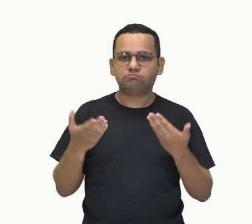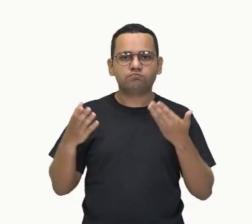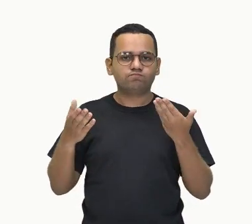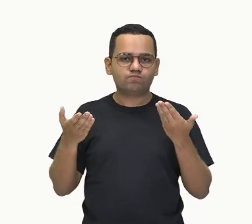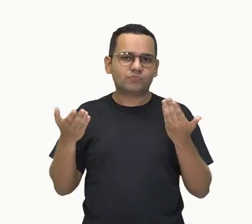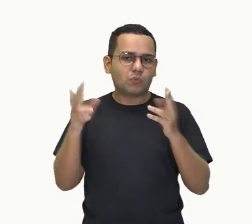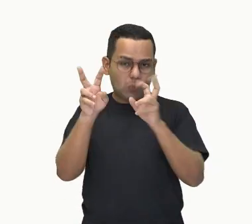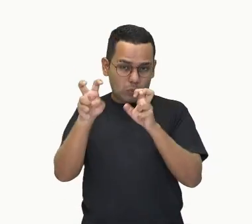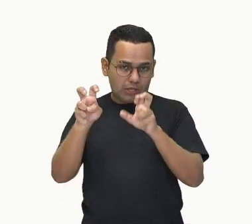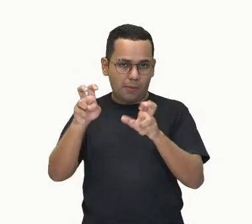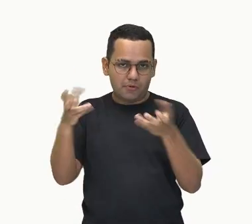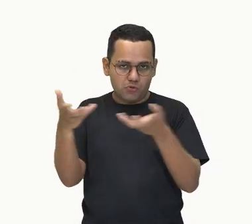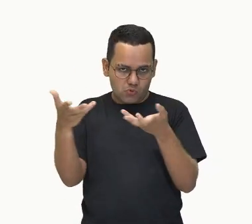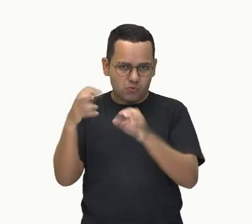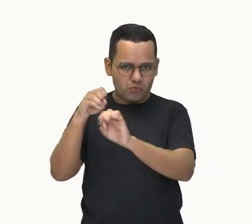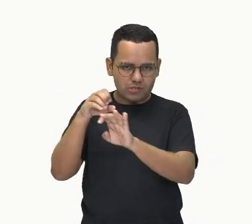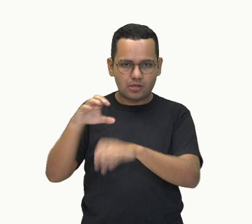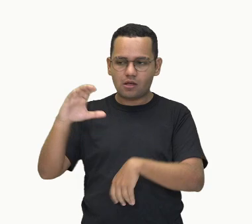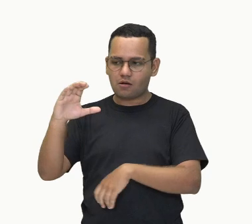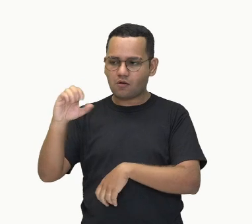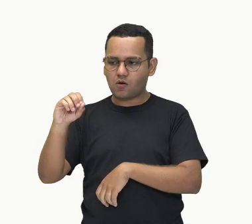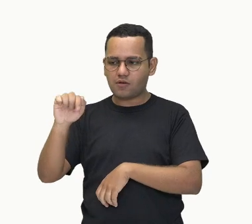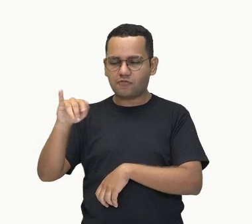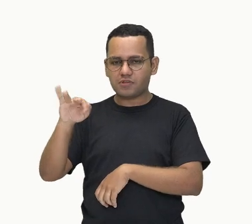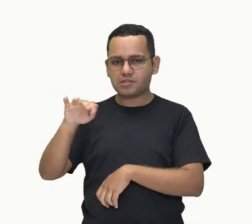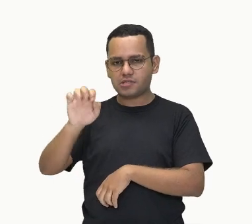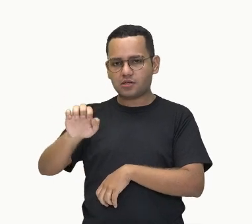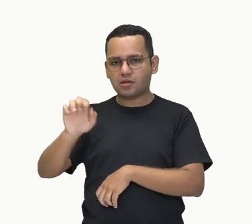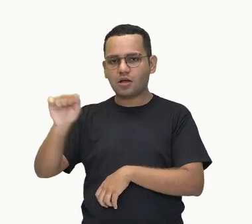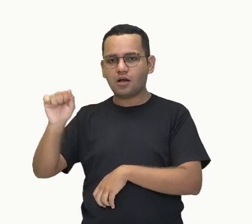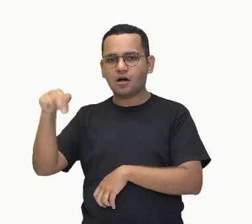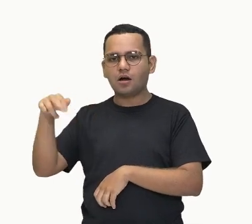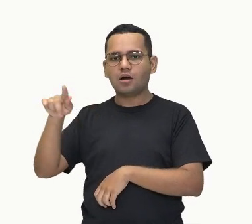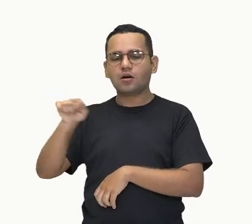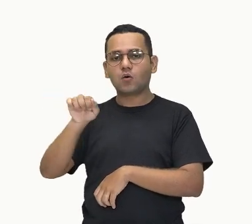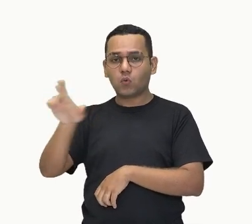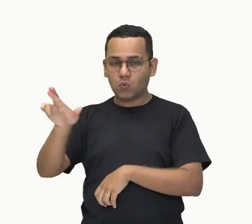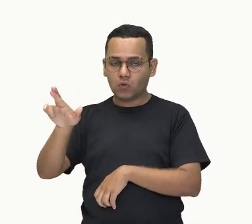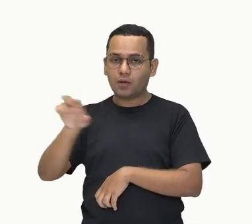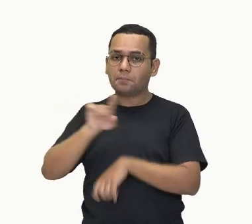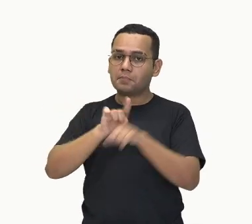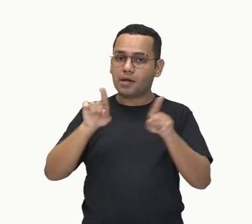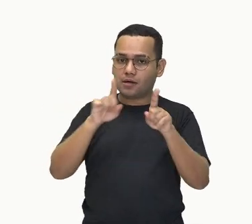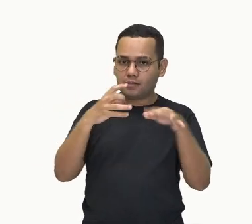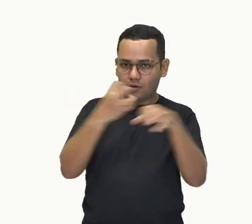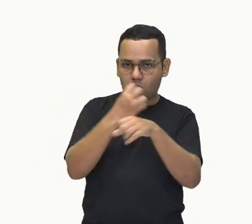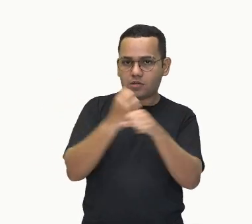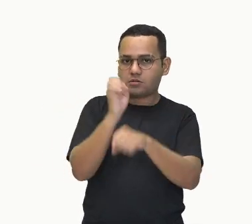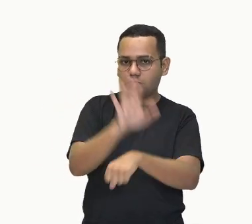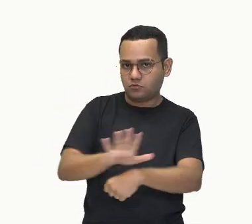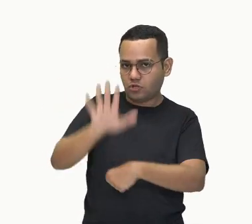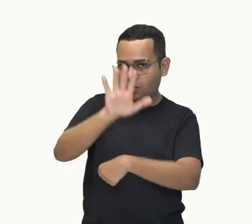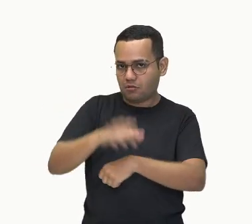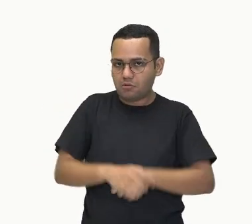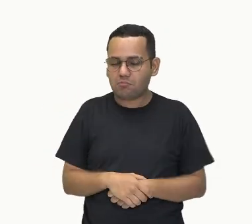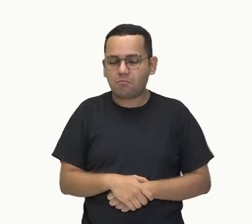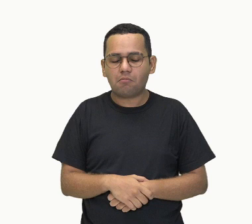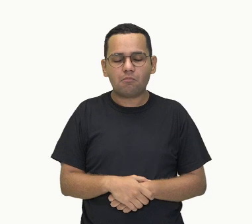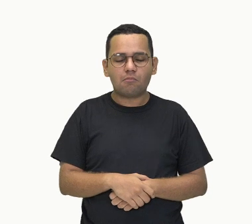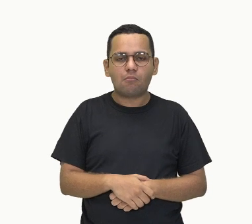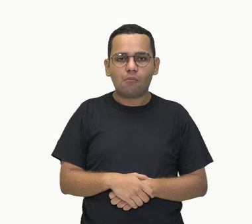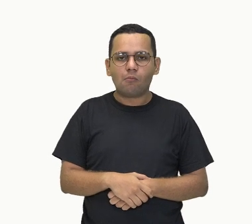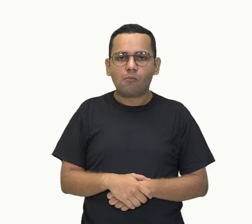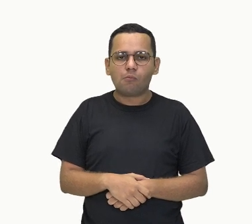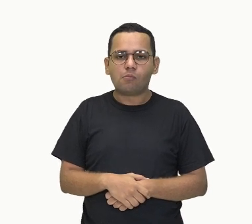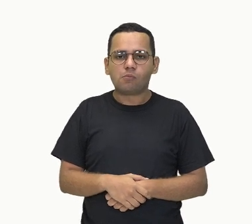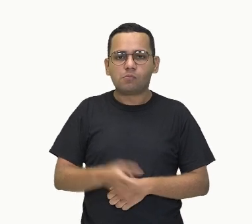coeficiente angular através da equação geral, tá? Então vamos praticar mais uma vez, ó. A nossa equação geral